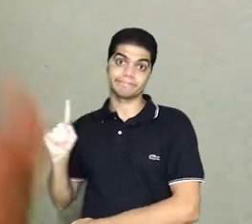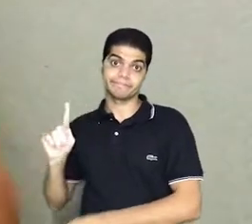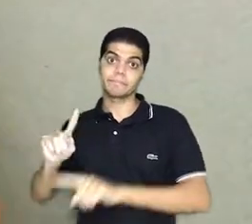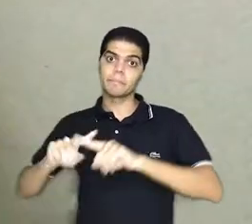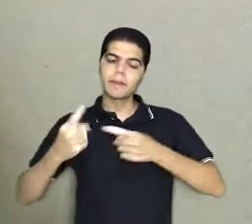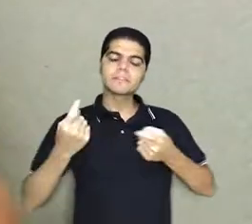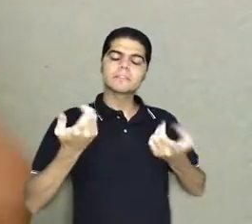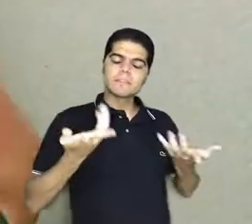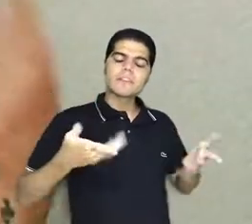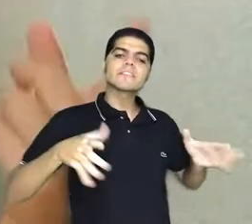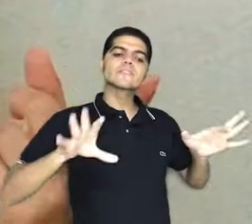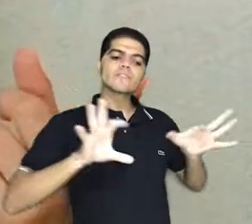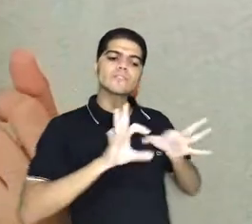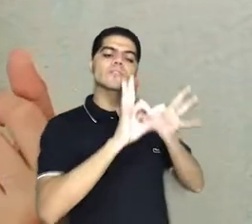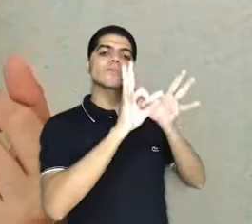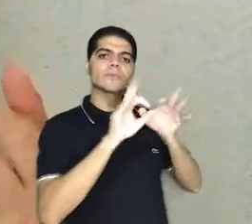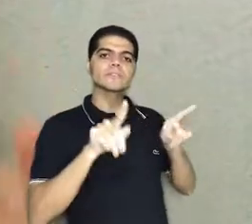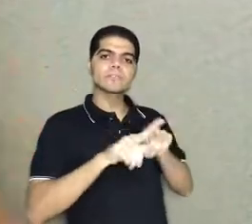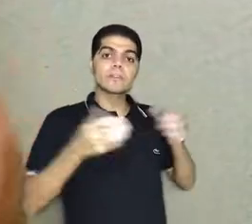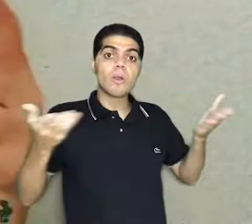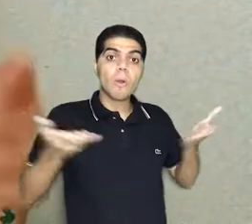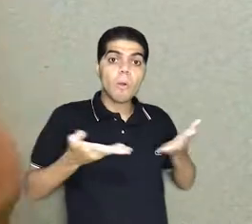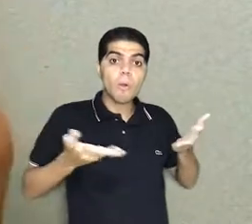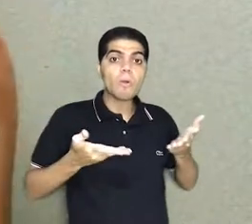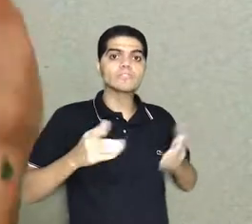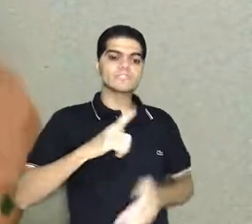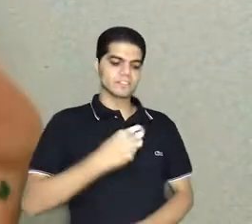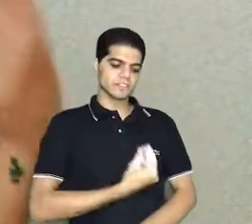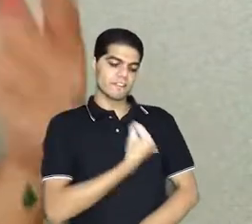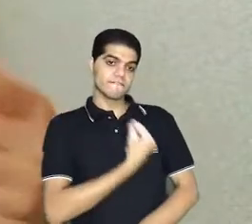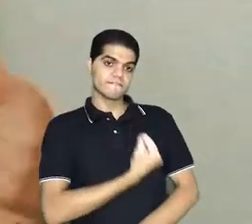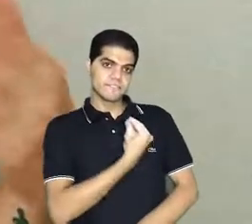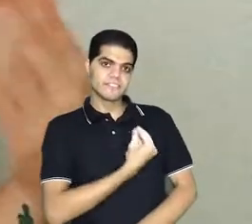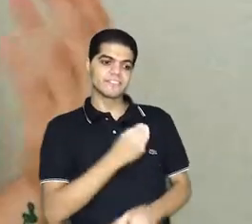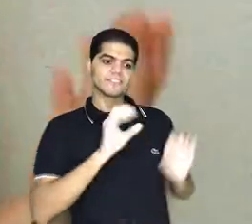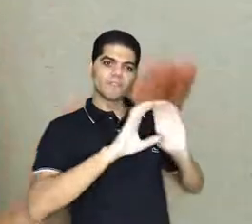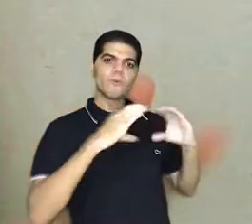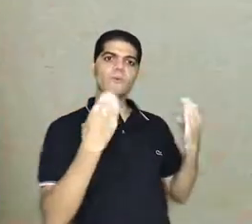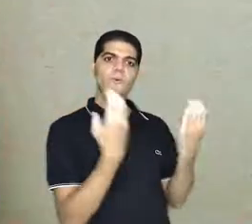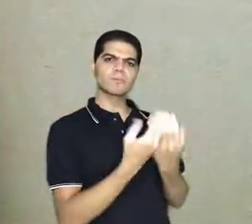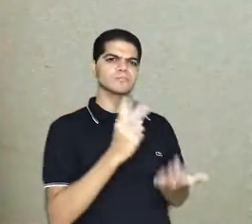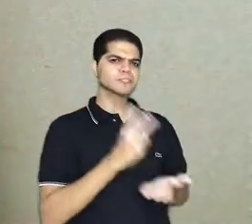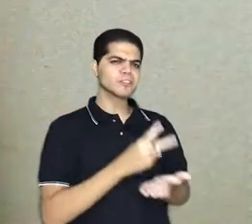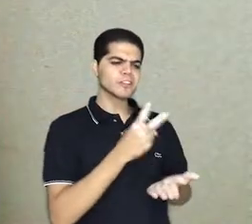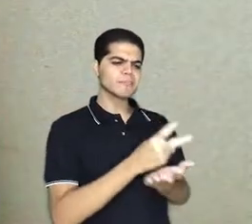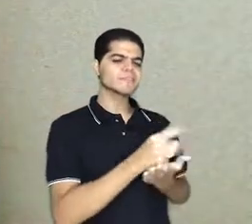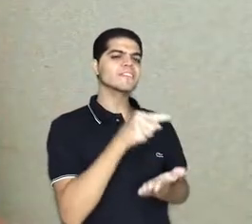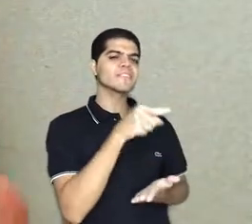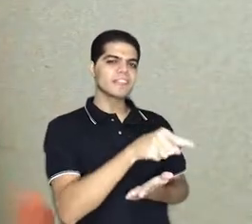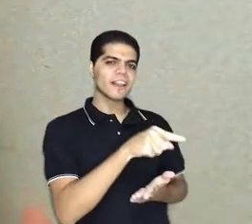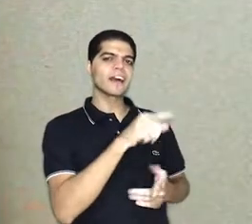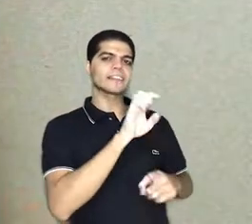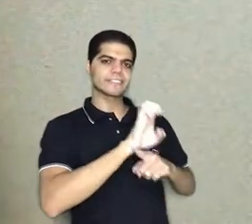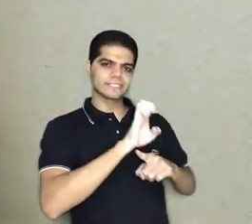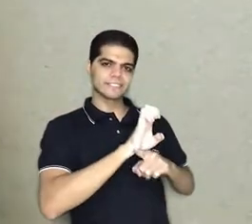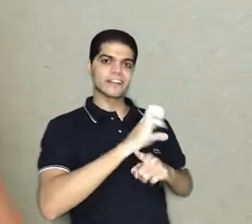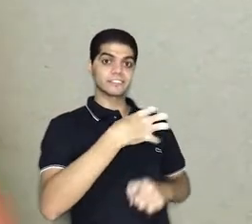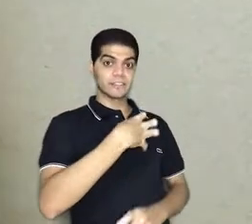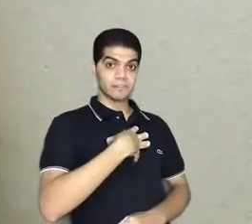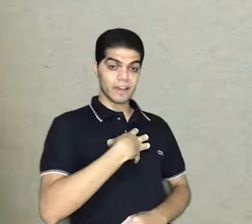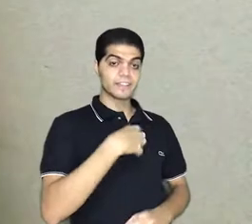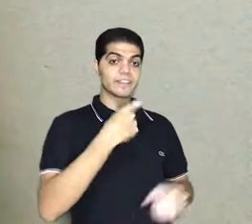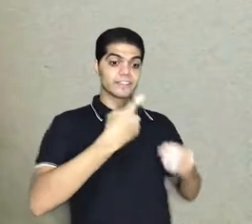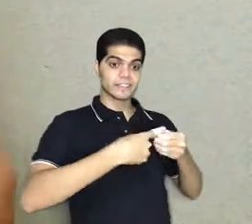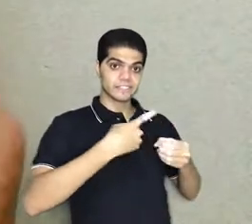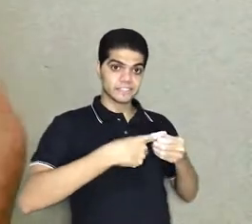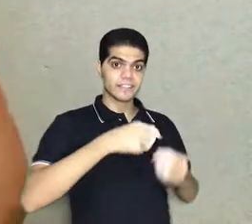a história que acontece até os dias atuais, através desse cortejo anual que acontece na região de Saubara, né, do Recôncavo